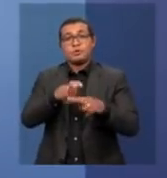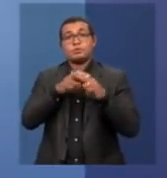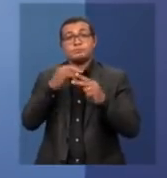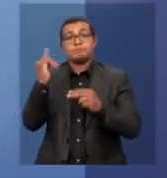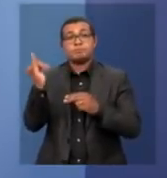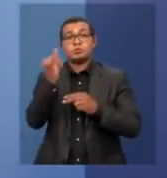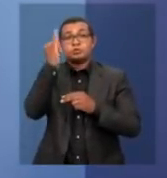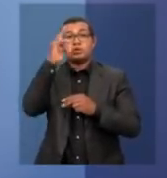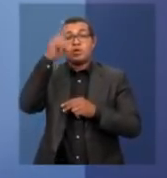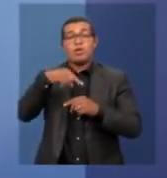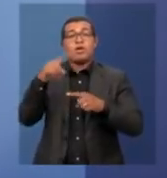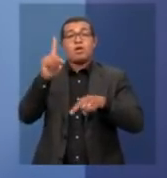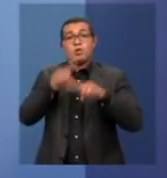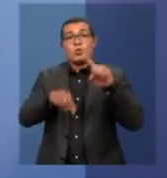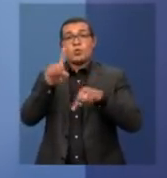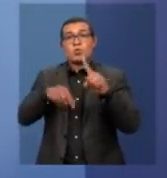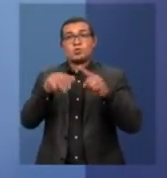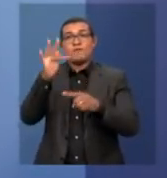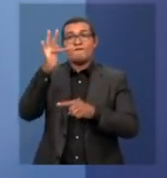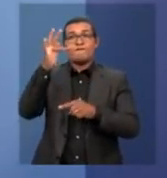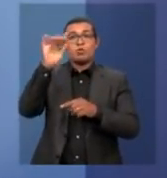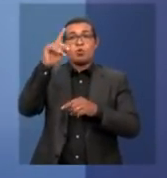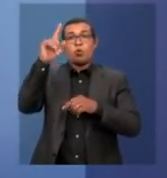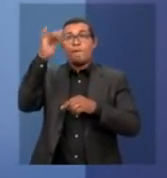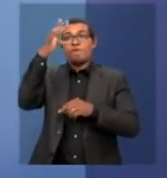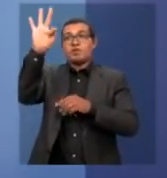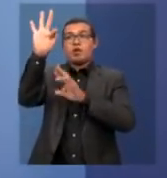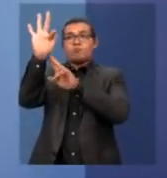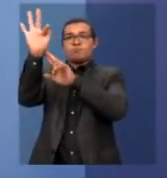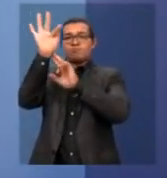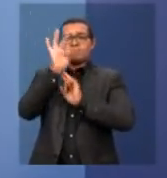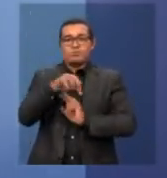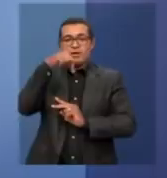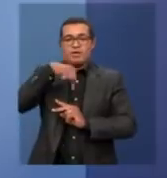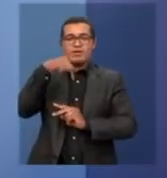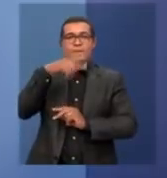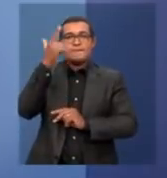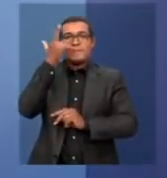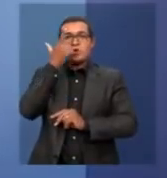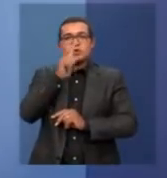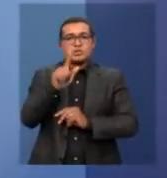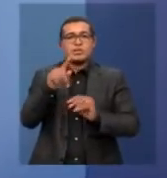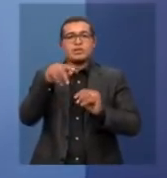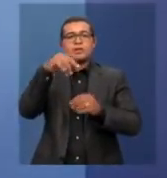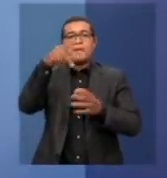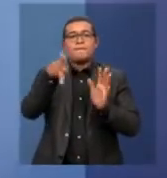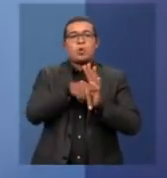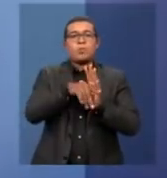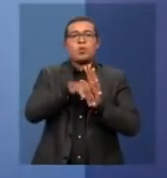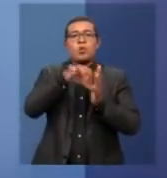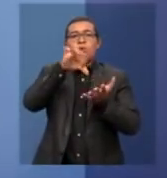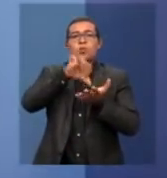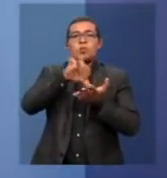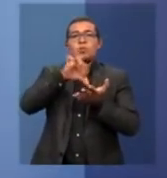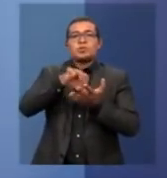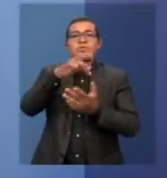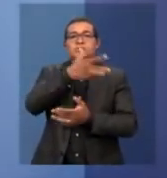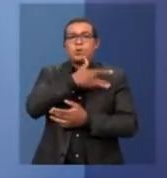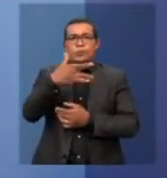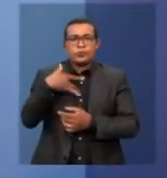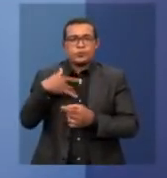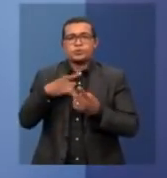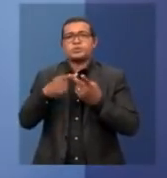os recursos do governo federal parte que nos cabe para aplicar em postos de saúde upa hospitais e suturar